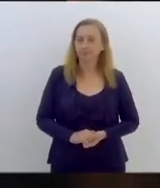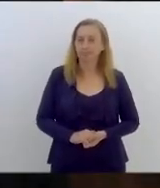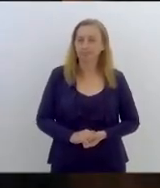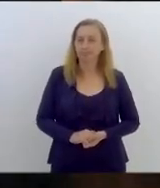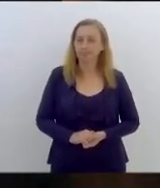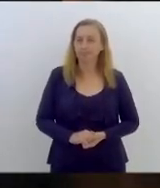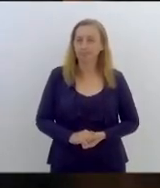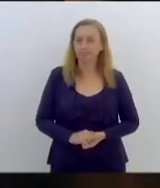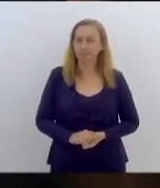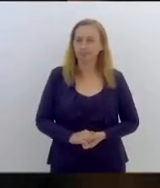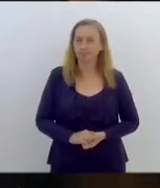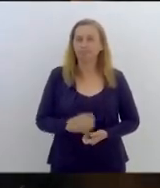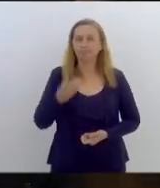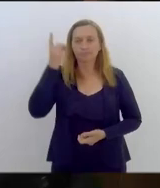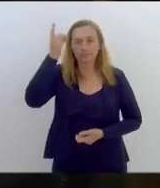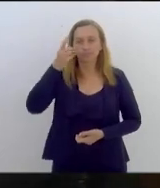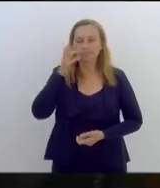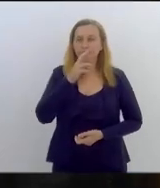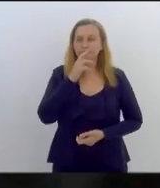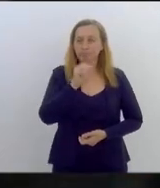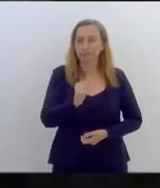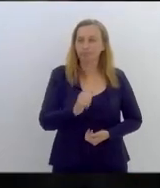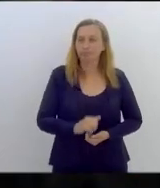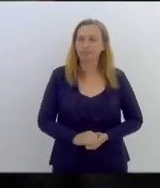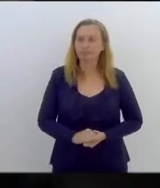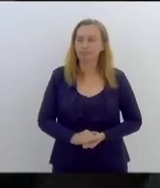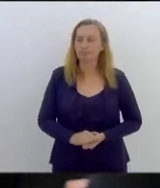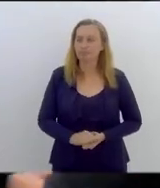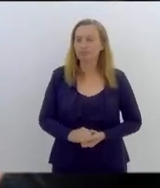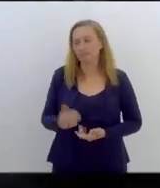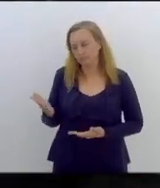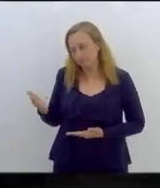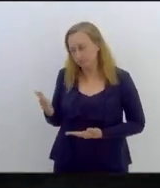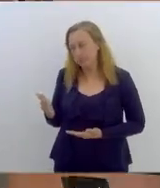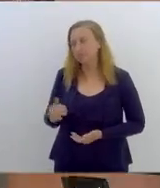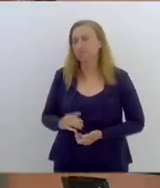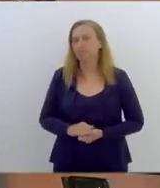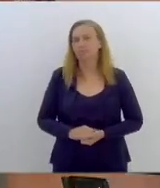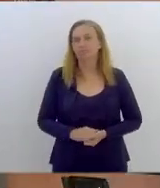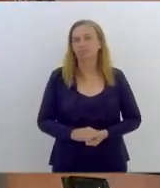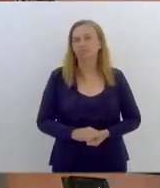Ô, deputado Amorim, por favor.